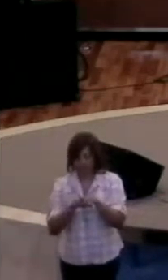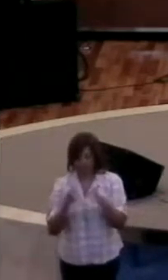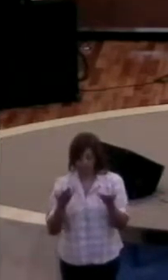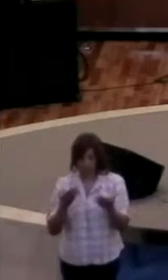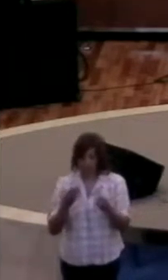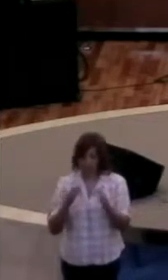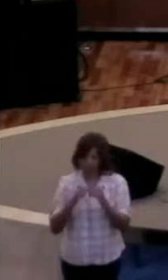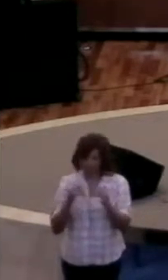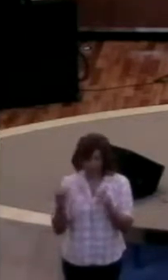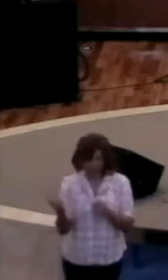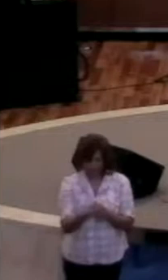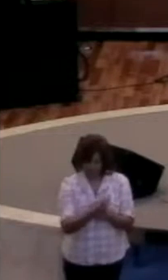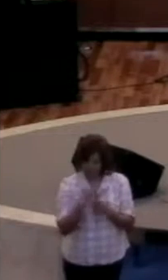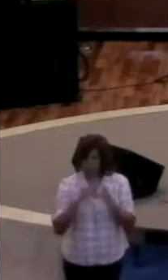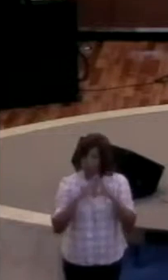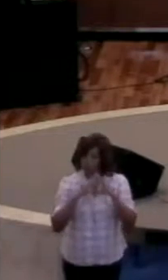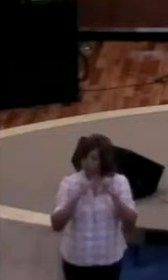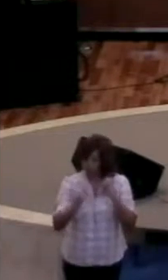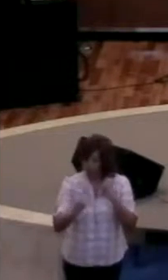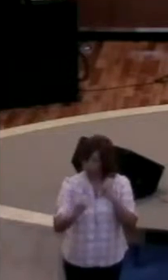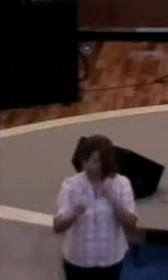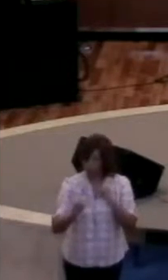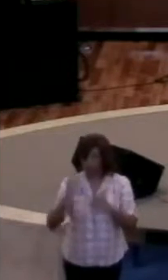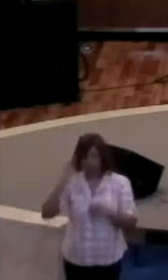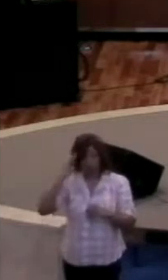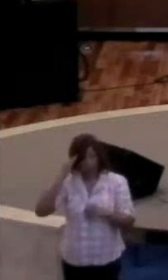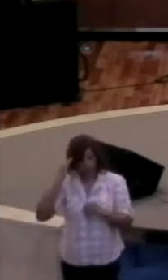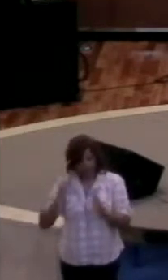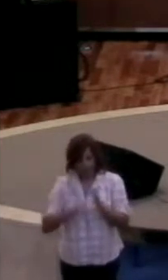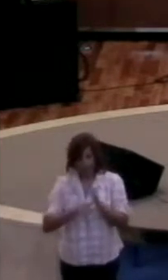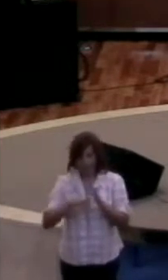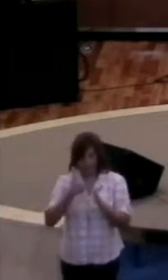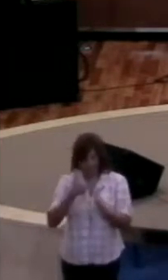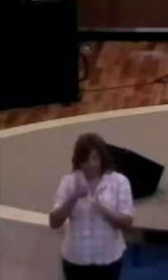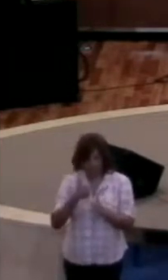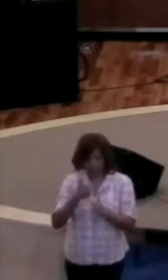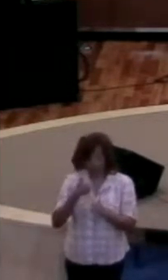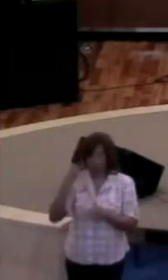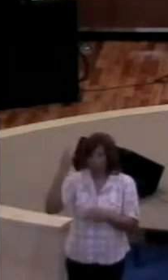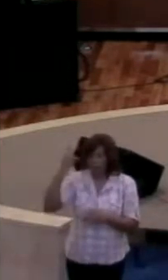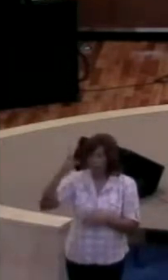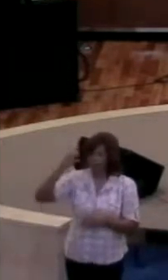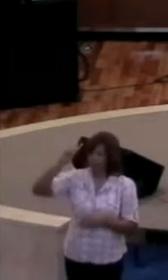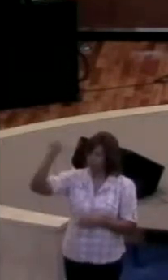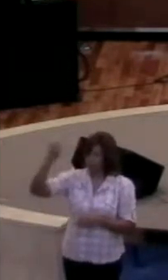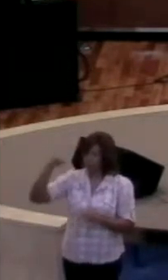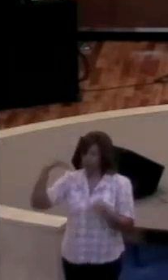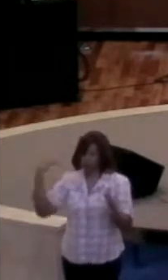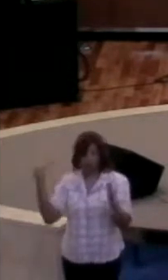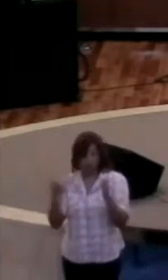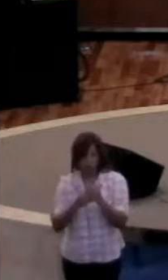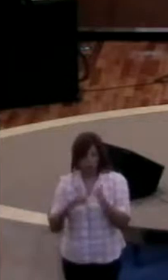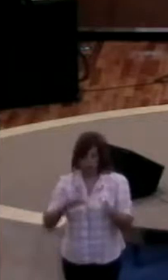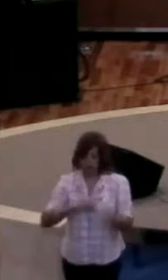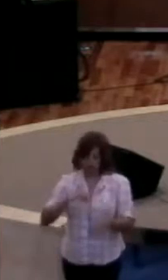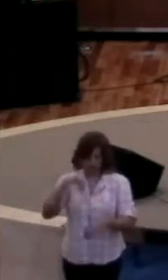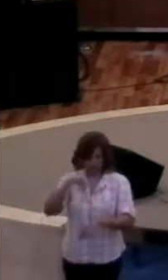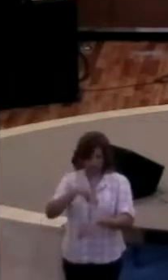situações, Ele quer que nós entendamos primeiramente que para Deus tudo tem o seu tempo.